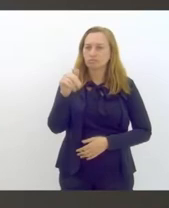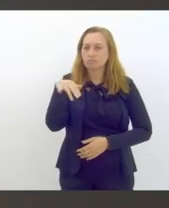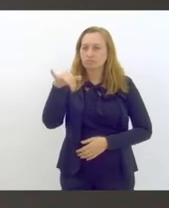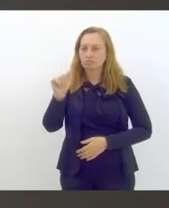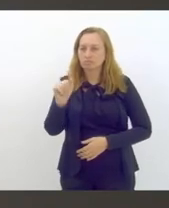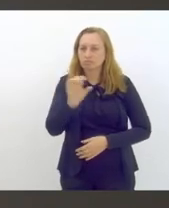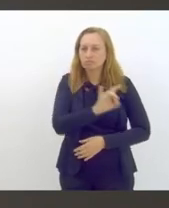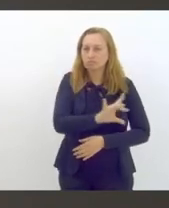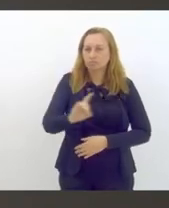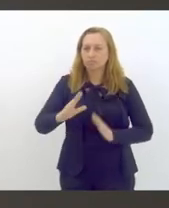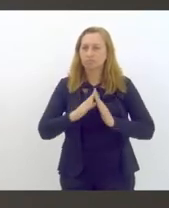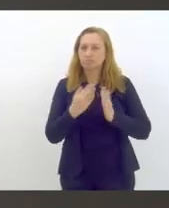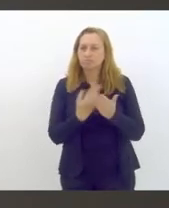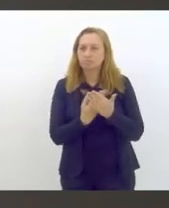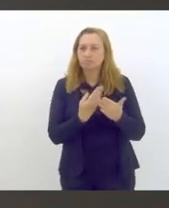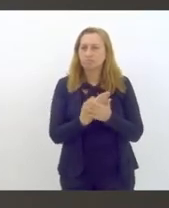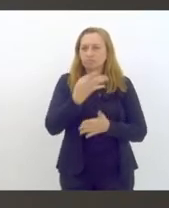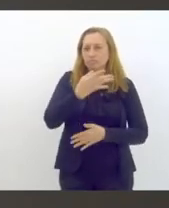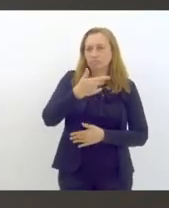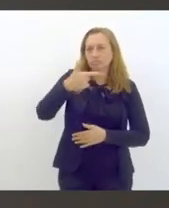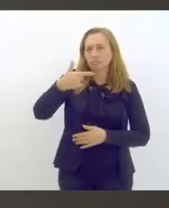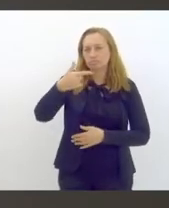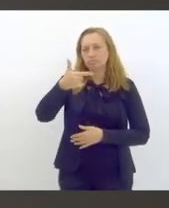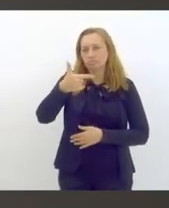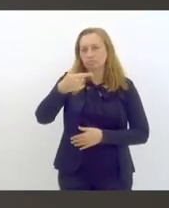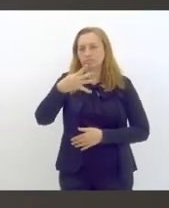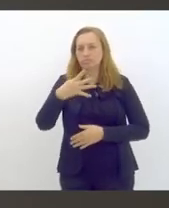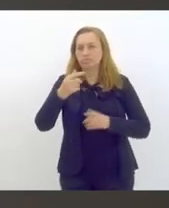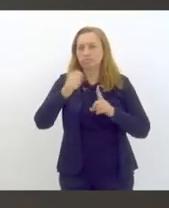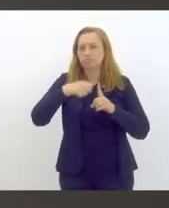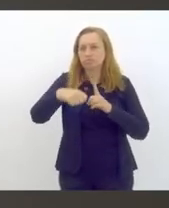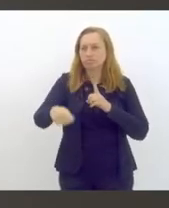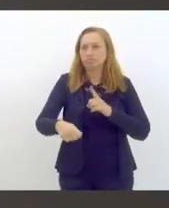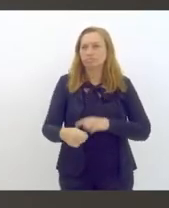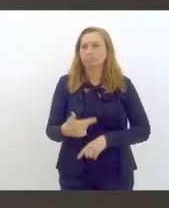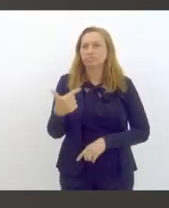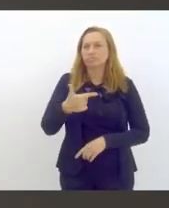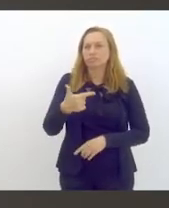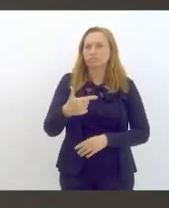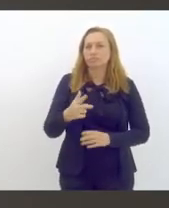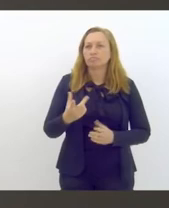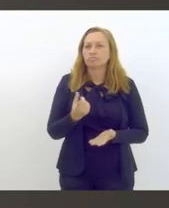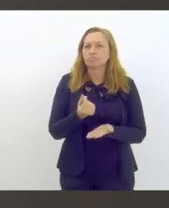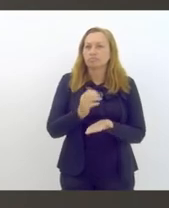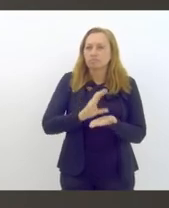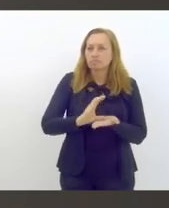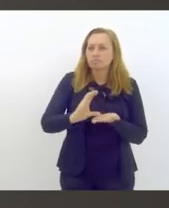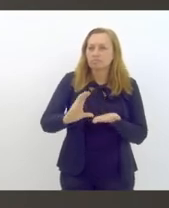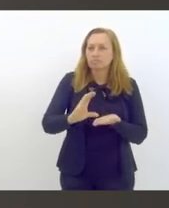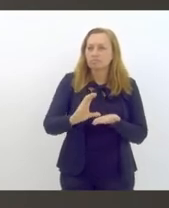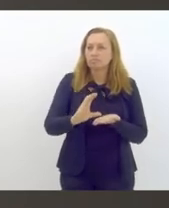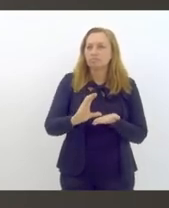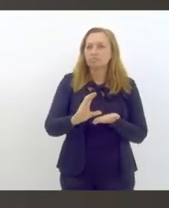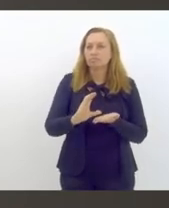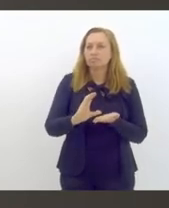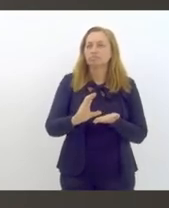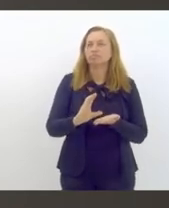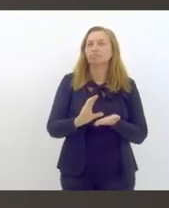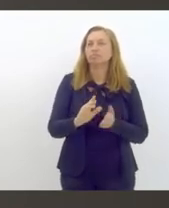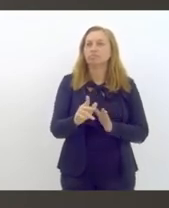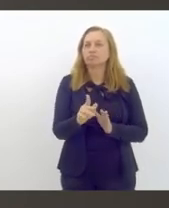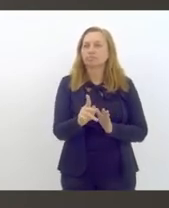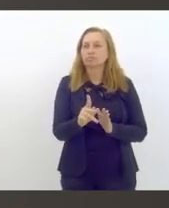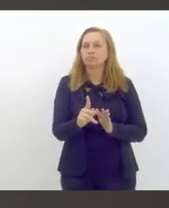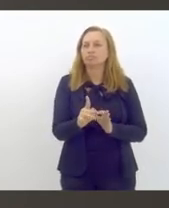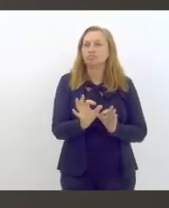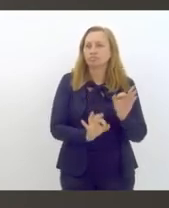24 meses. Segundo, a gente fala sobre os recursos para a viabilização desse projeto, né? A gente sugere